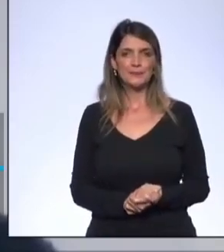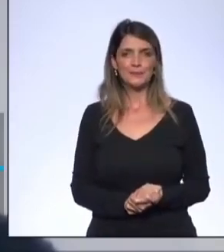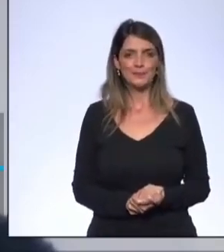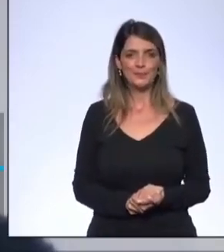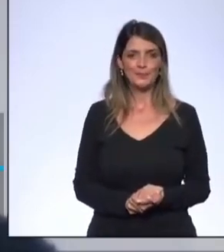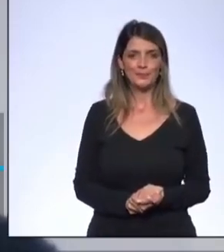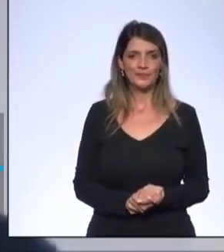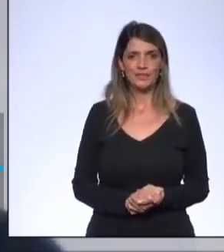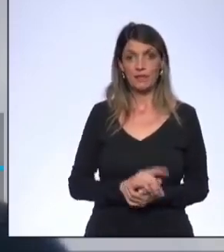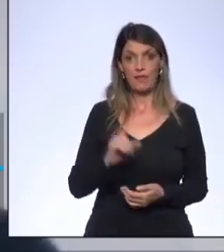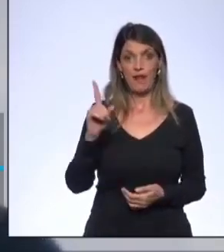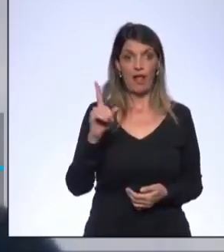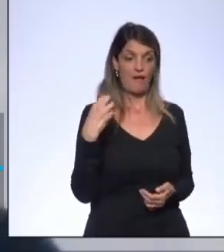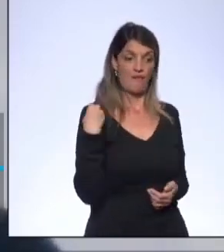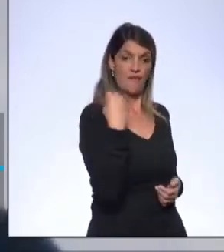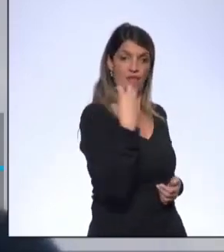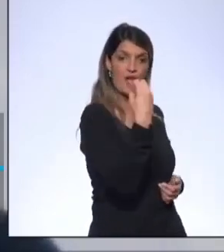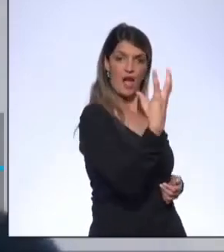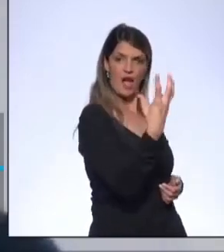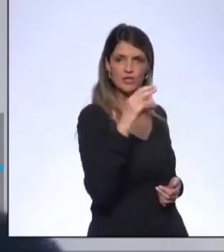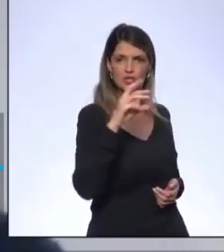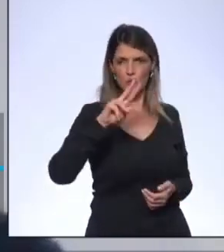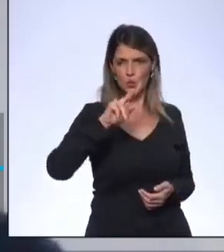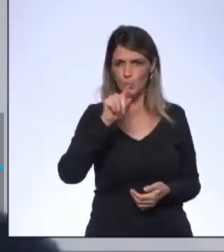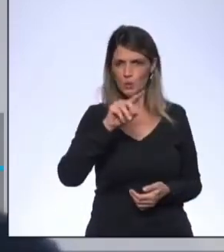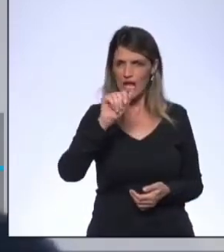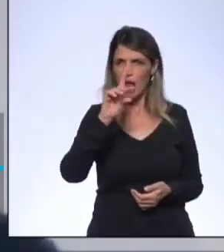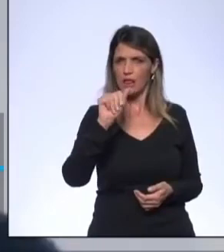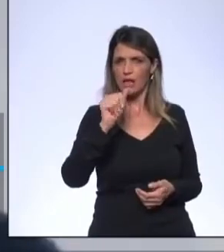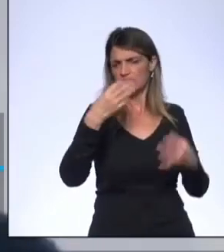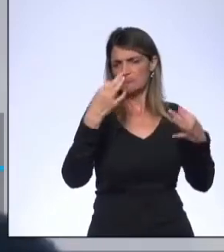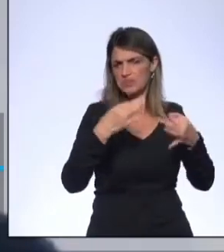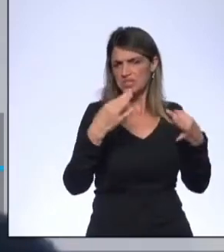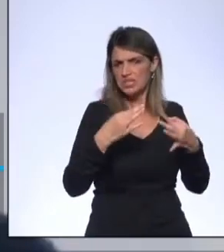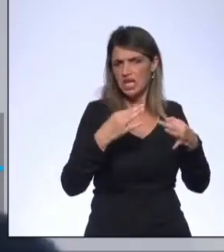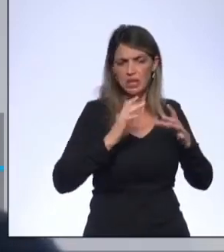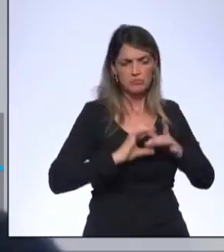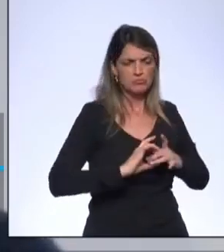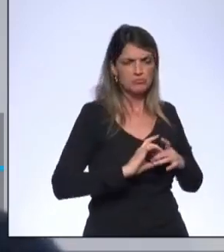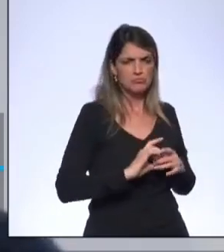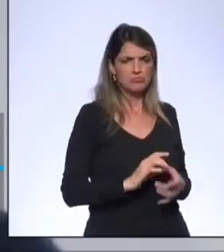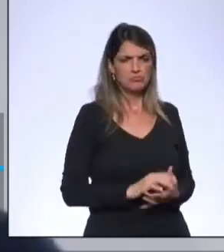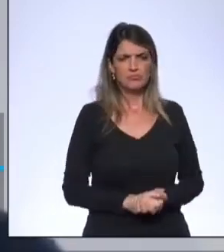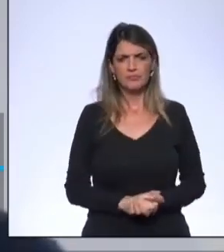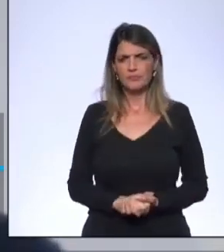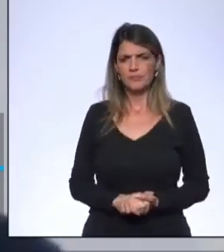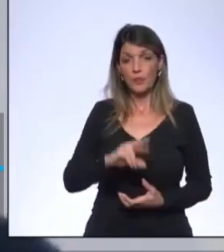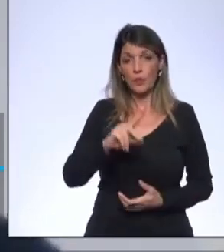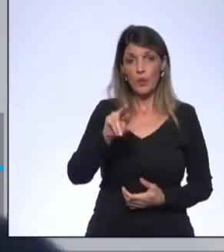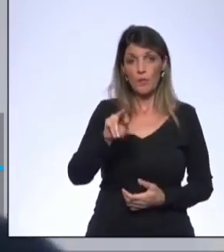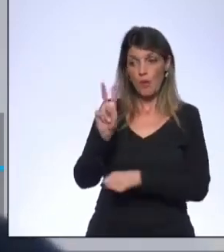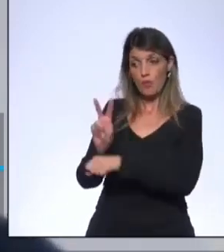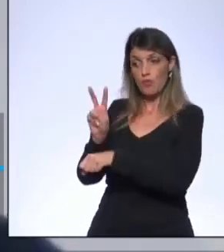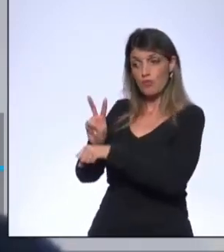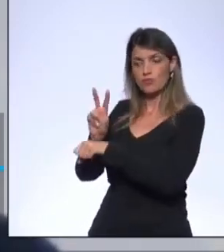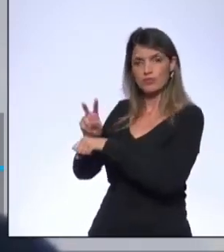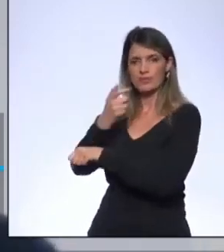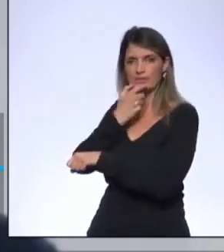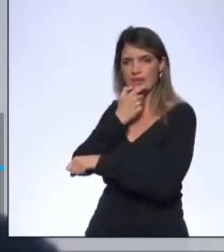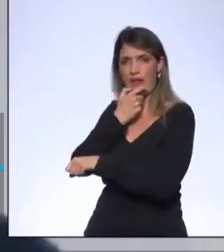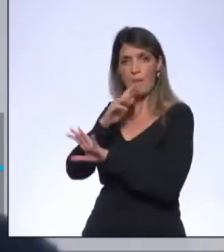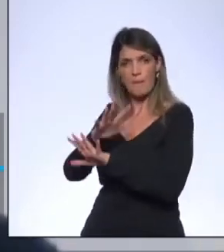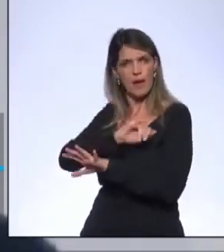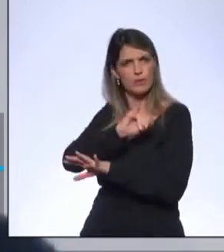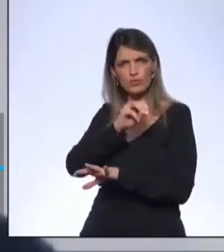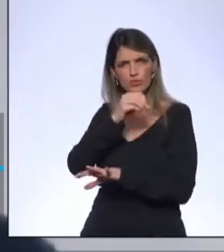estava lá nas cruzadas, aquela cruzada que eu falei que deu mais ou menos certo, né? Ele deixa o irmão dele governando ali o reino da Inglaterra. Só que o João